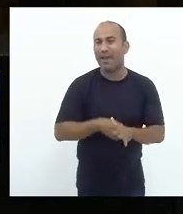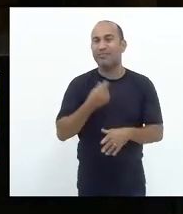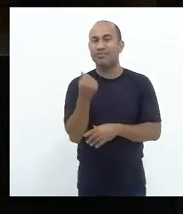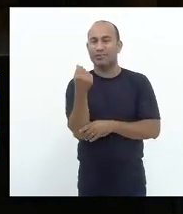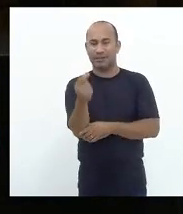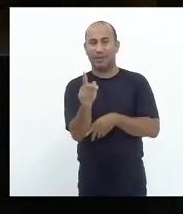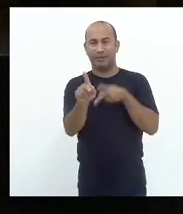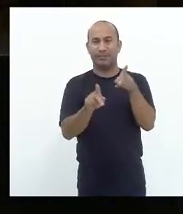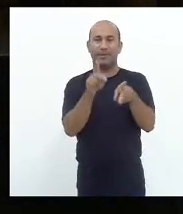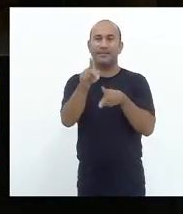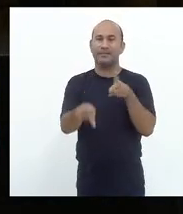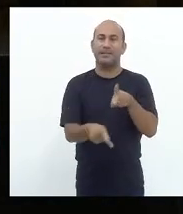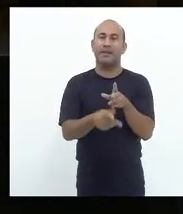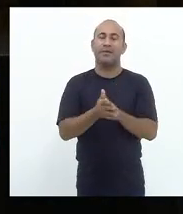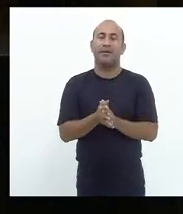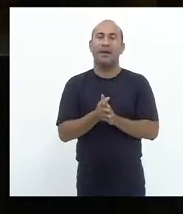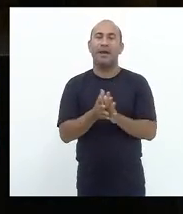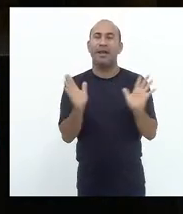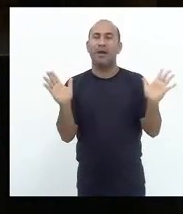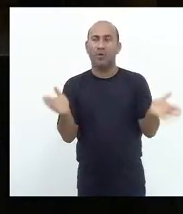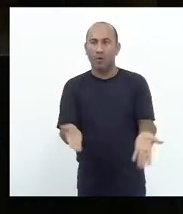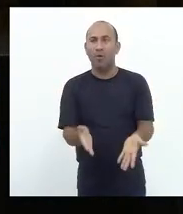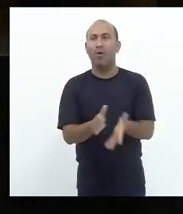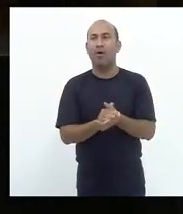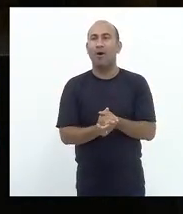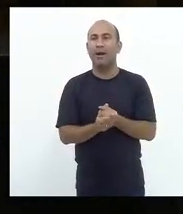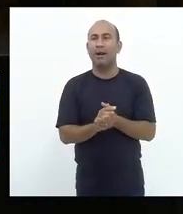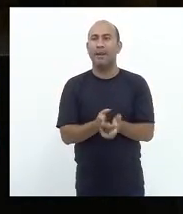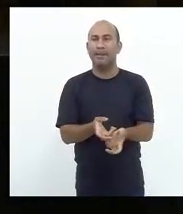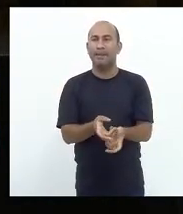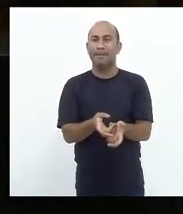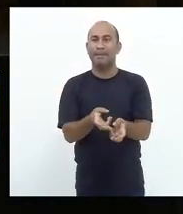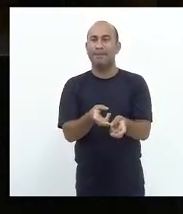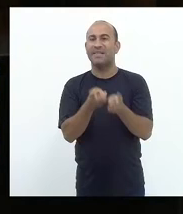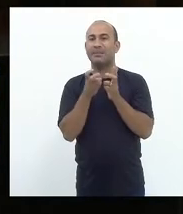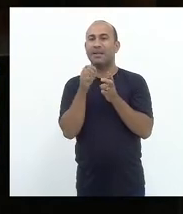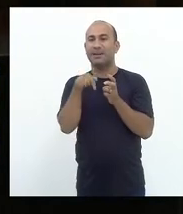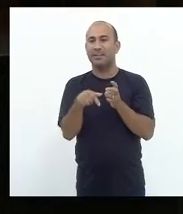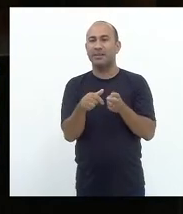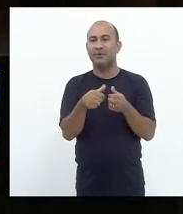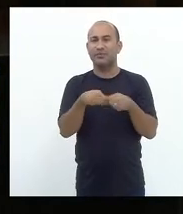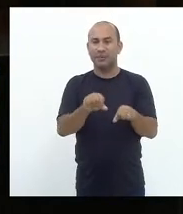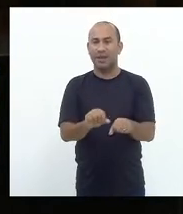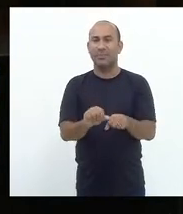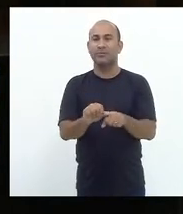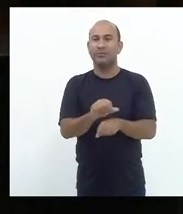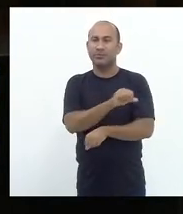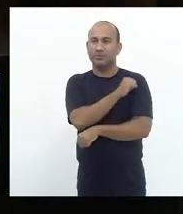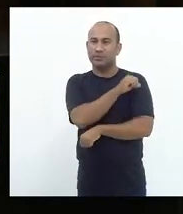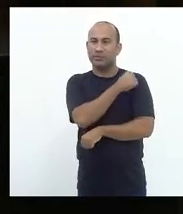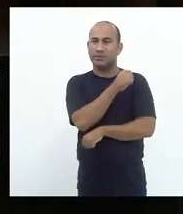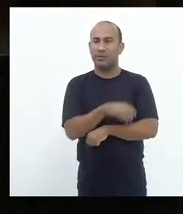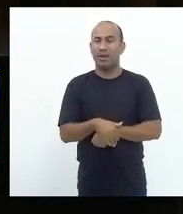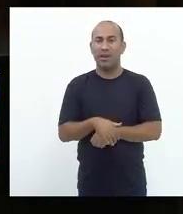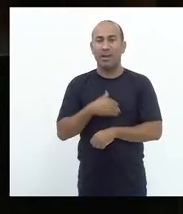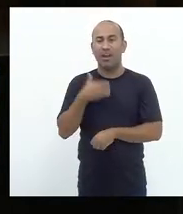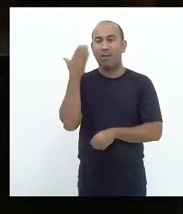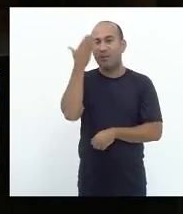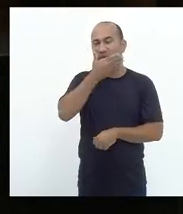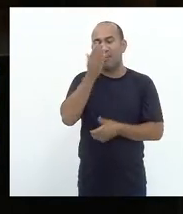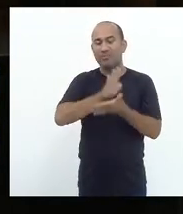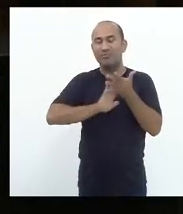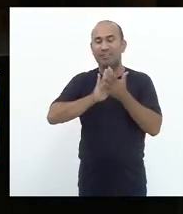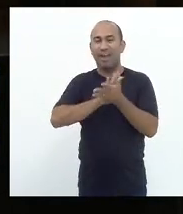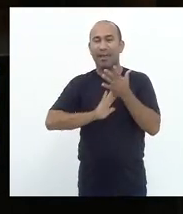população e, desta forma, ceifaram vidas aqui no estado do Rio de Janeiro. Não vejo ninguém fazer